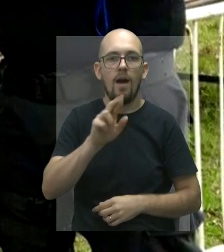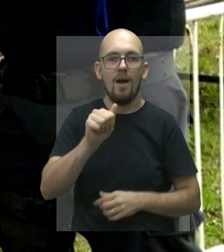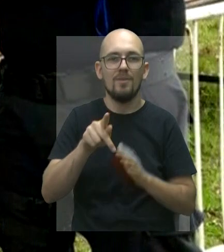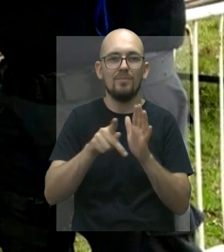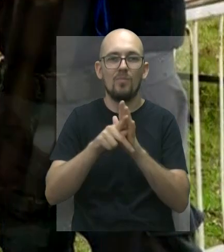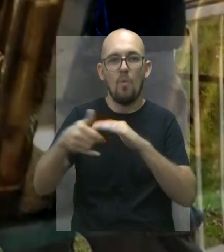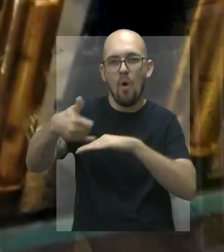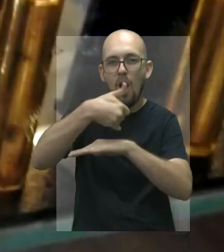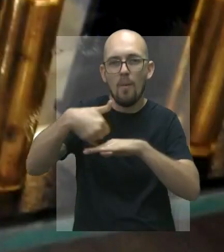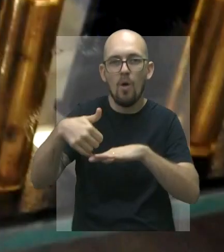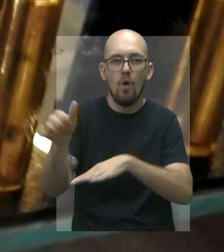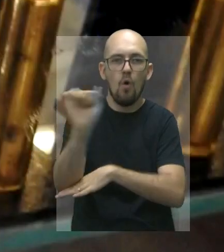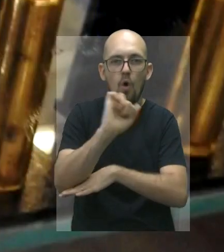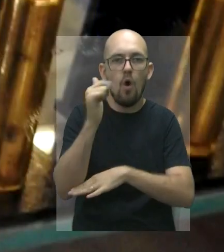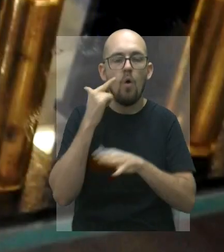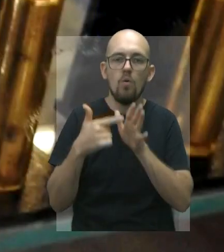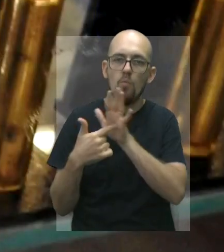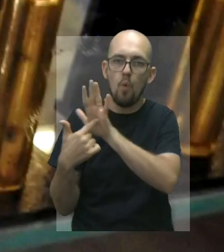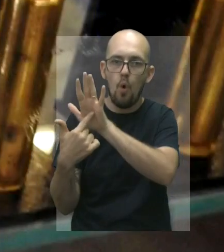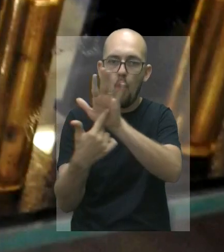policiais. Vem também